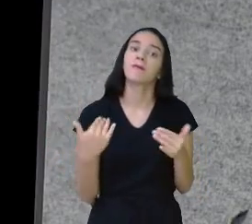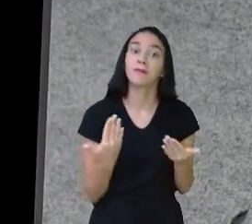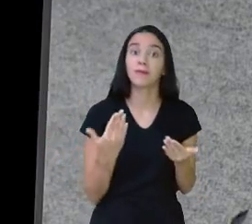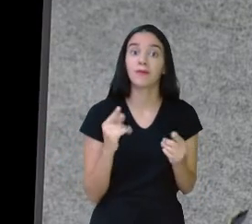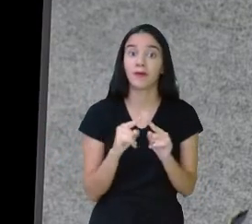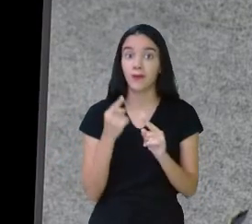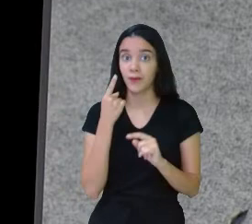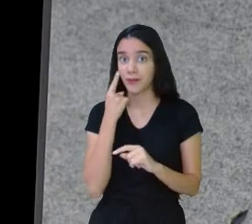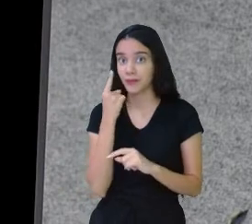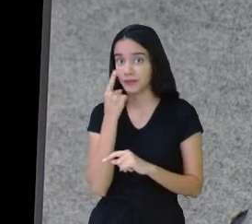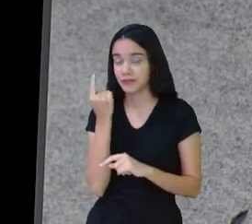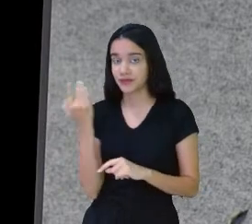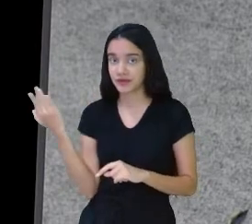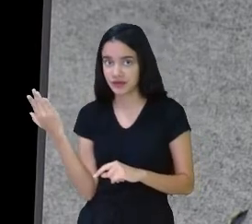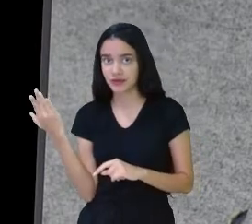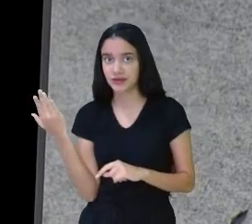aqui,